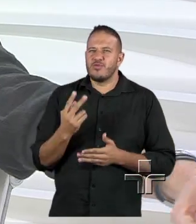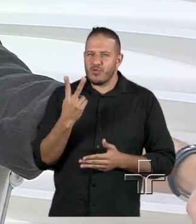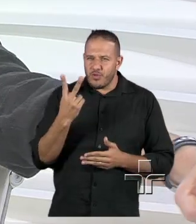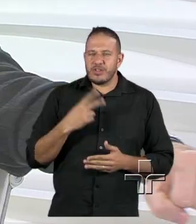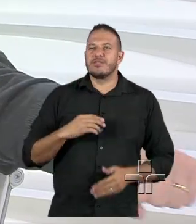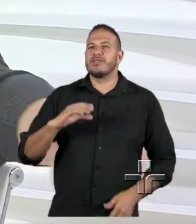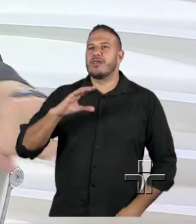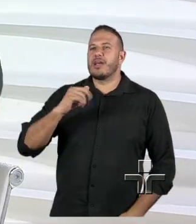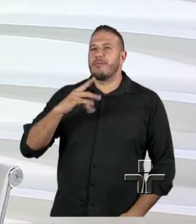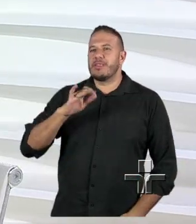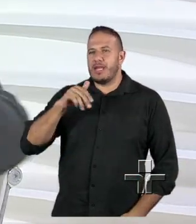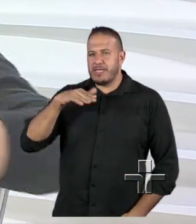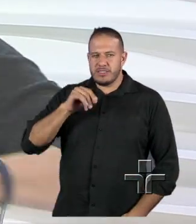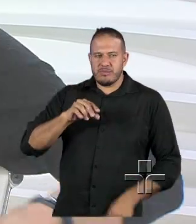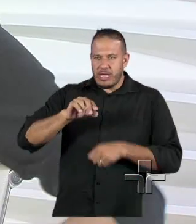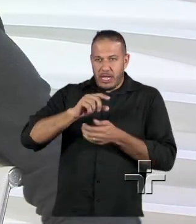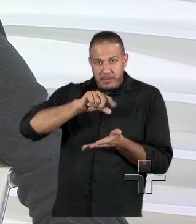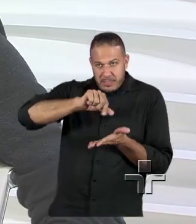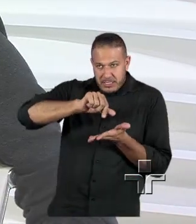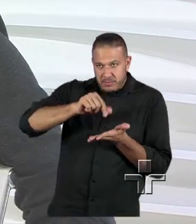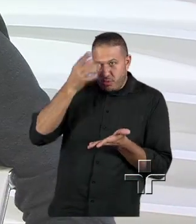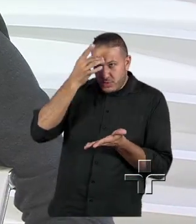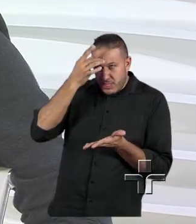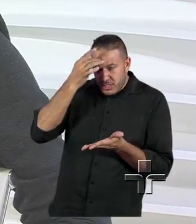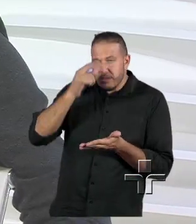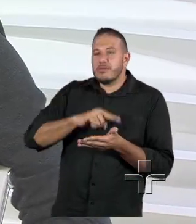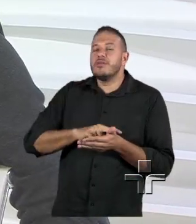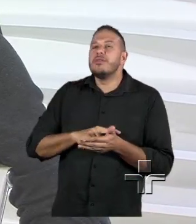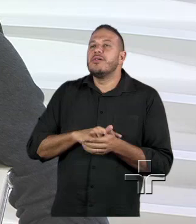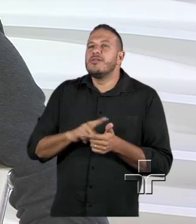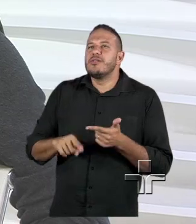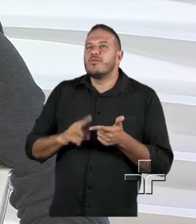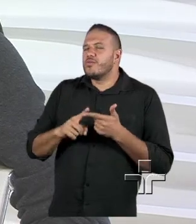Capitalismo Consciente, e Rick Chester, que é um